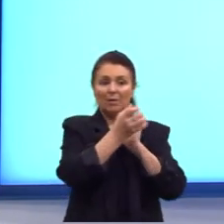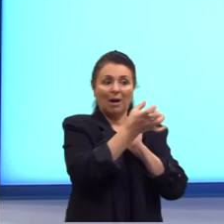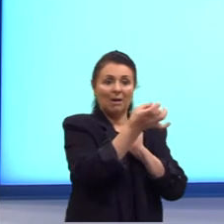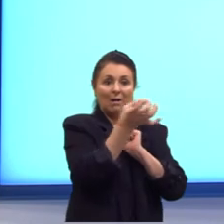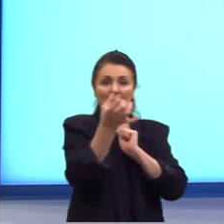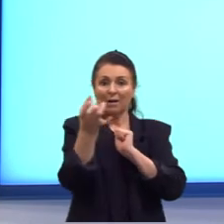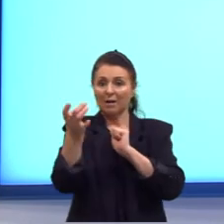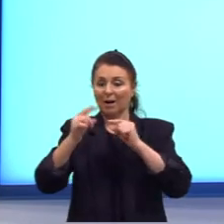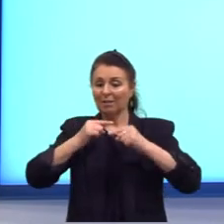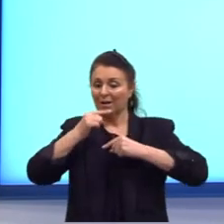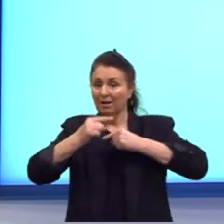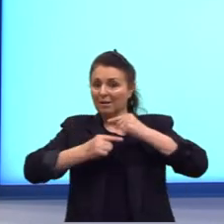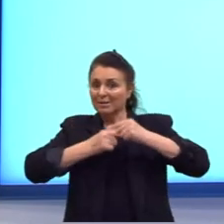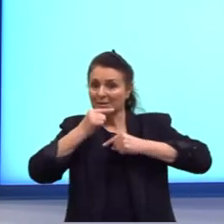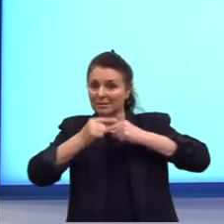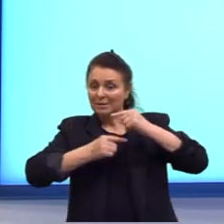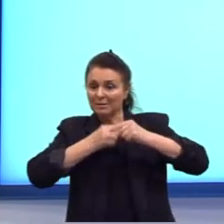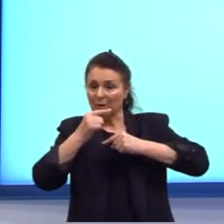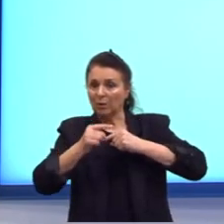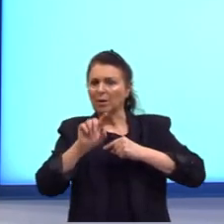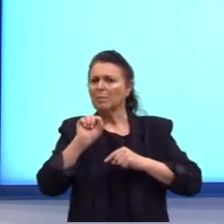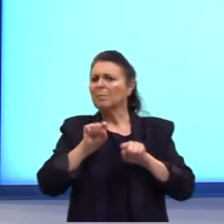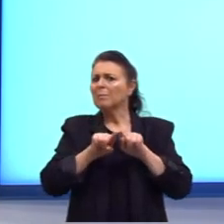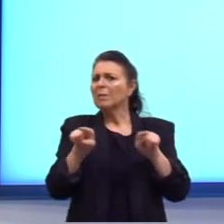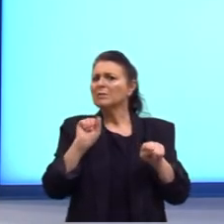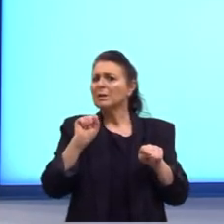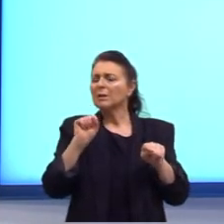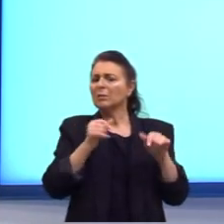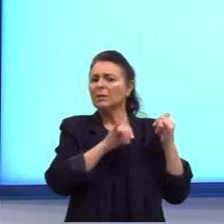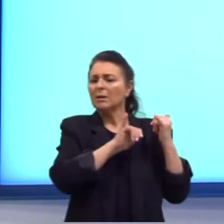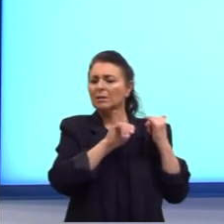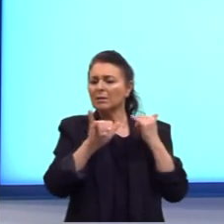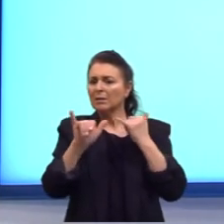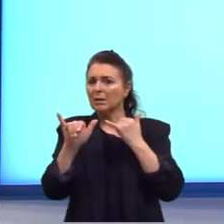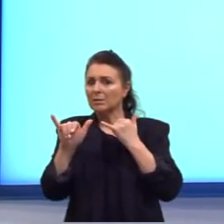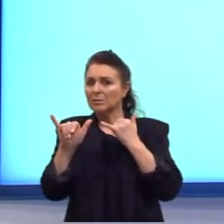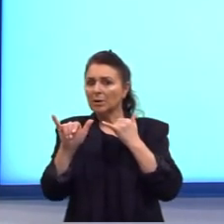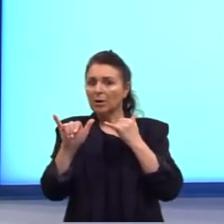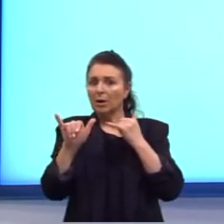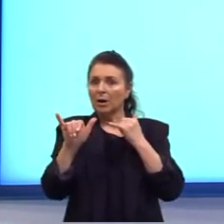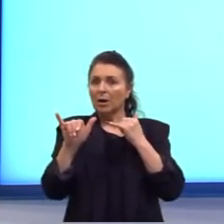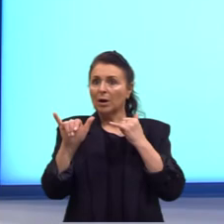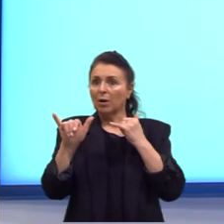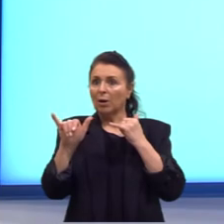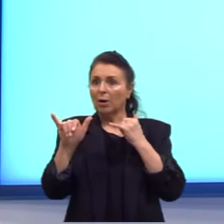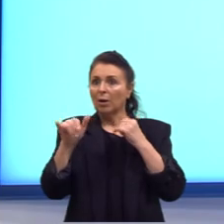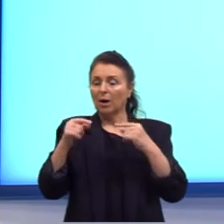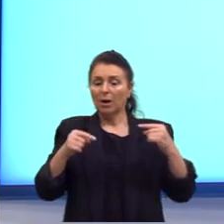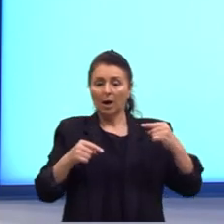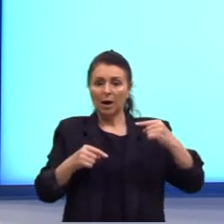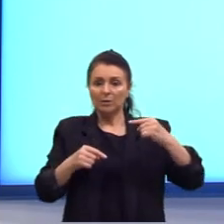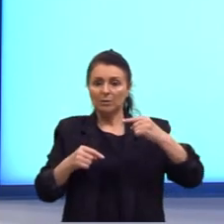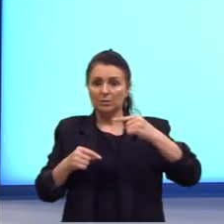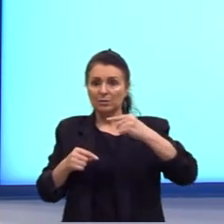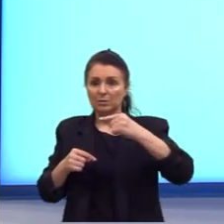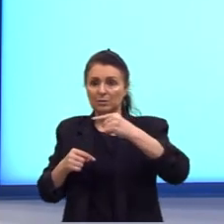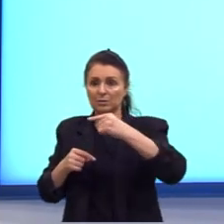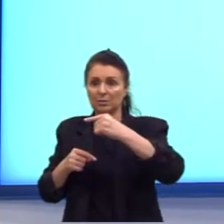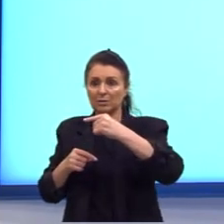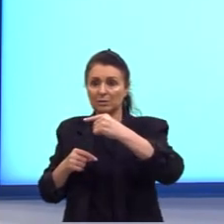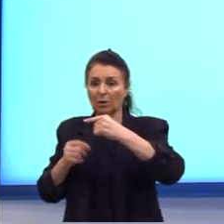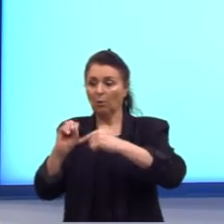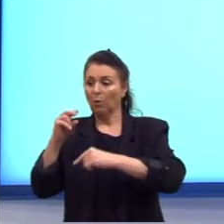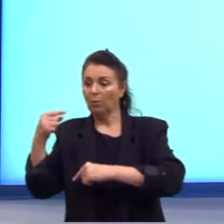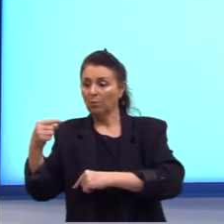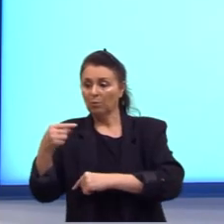cada resistor mas o que que acontece com a corrente ela tá seguindo um caminho só e ela tá vindo para cá e saindo aqui